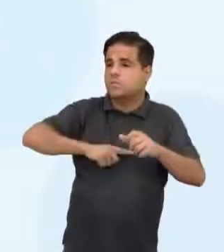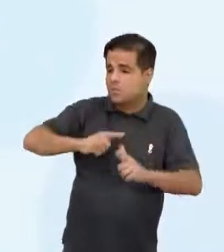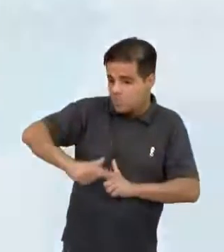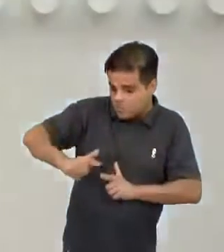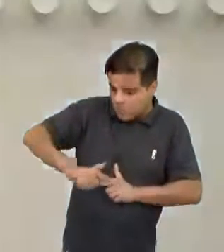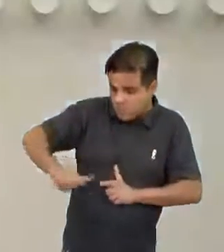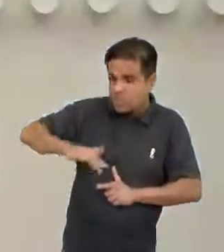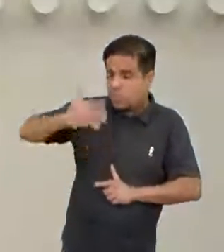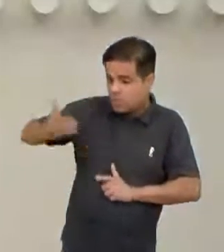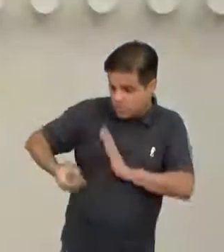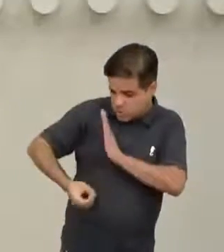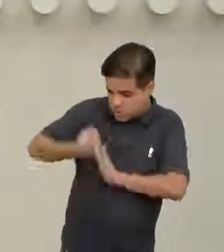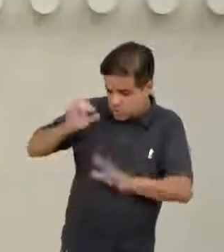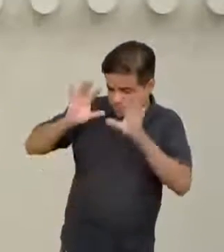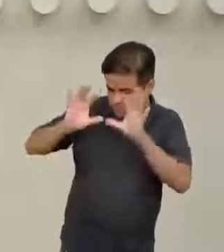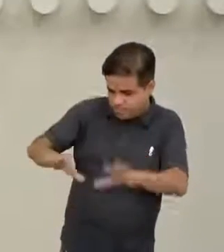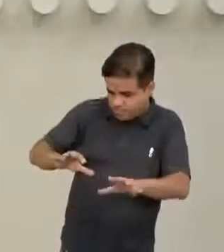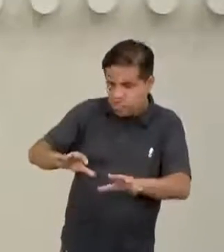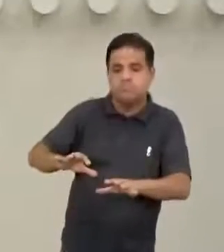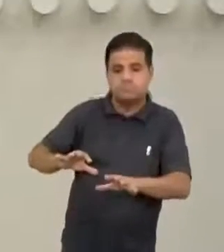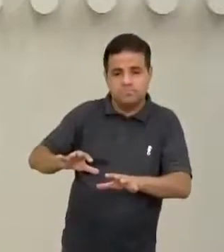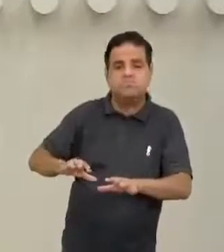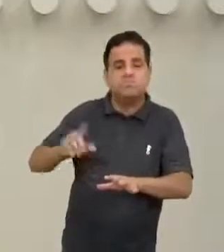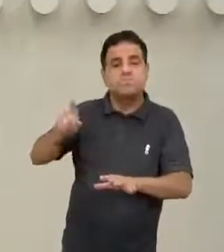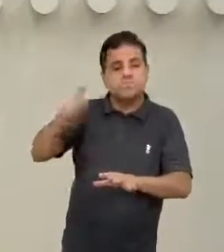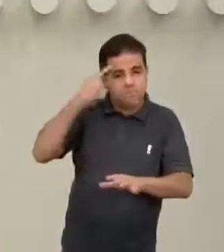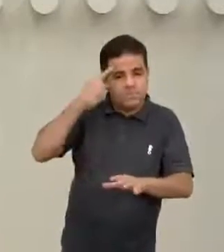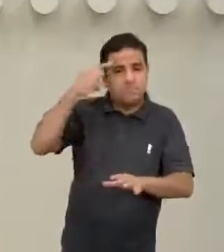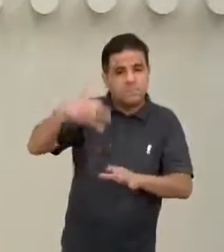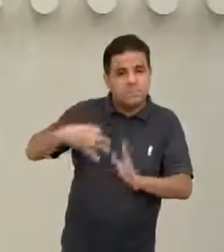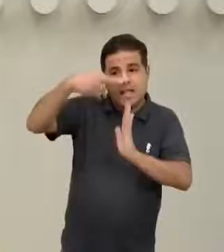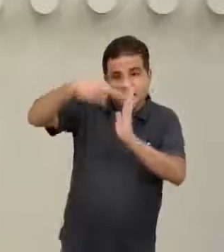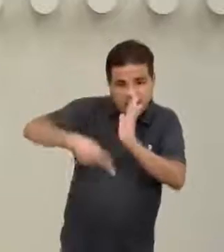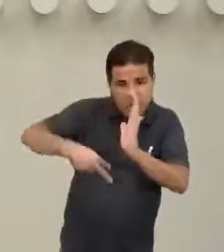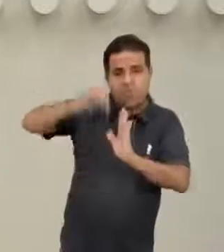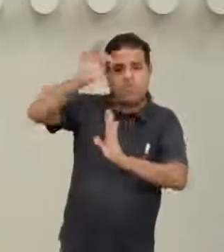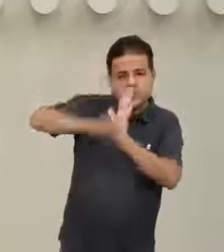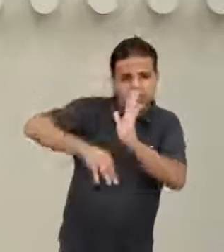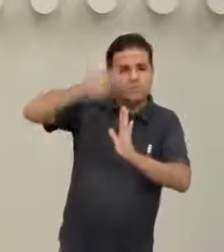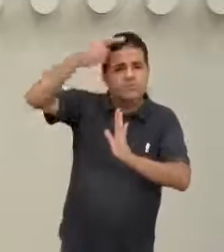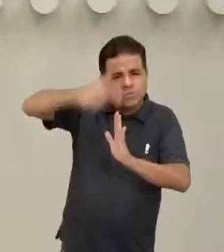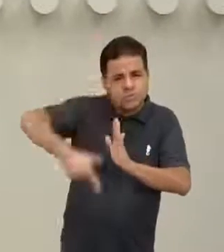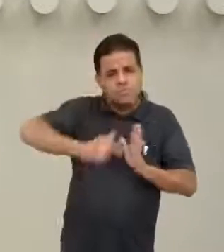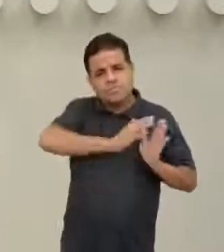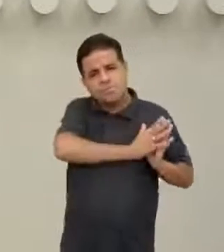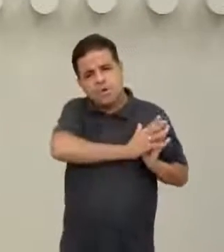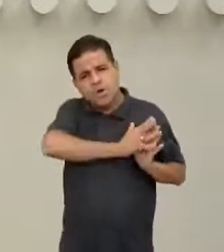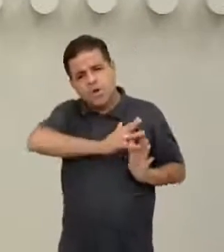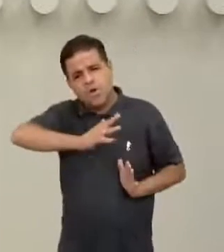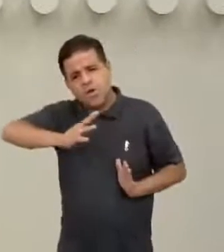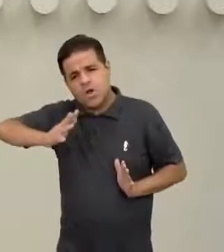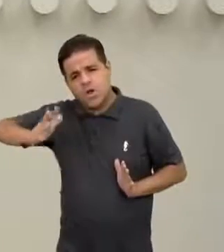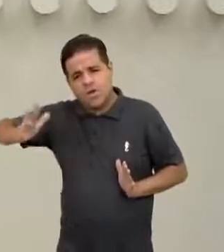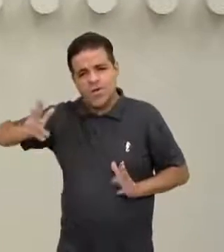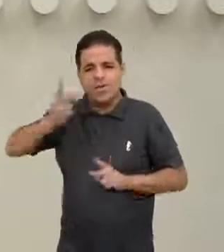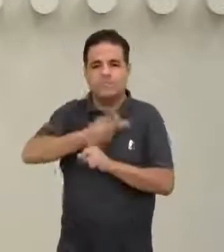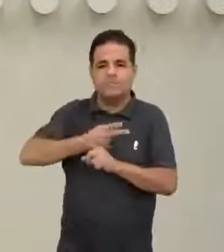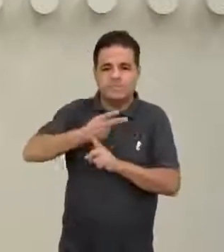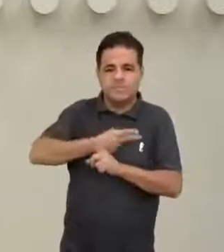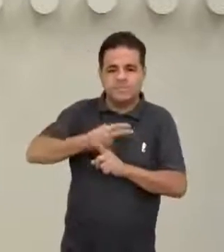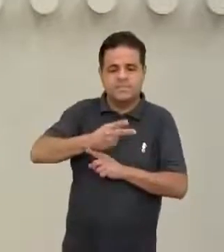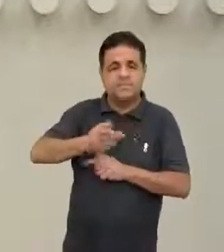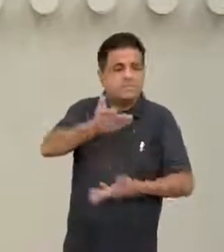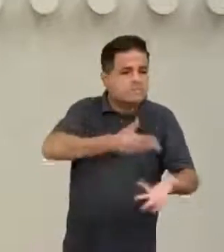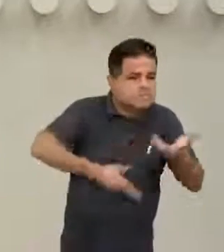problema e esse problema gera uma consequência. E o ideal seria que você lesse o texto de novo na íntegra e buscasse essa relação